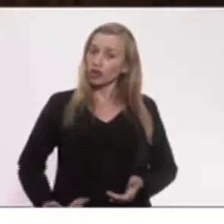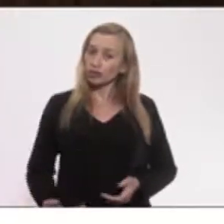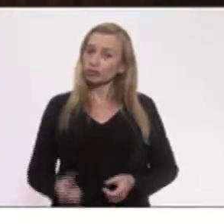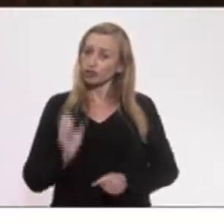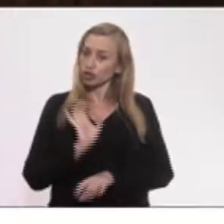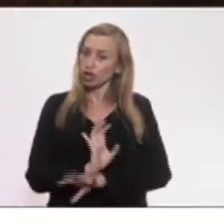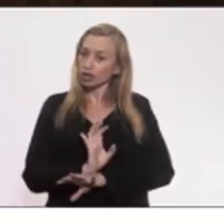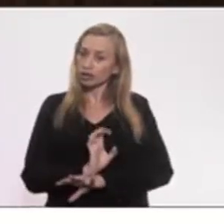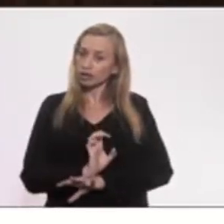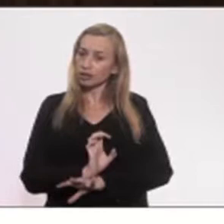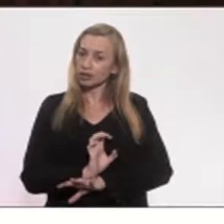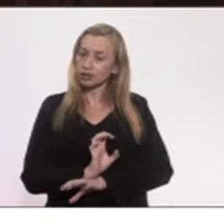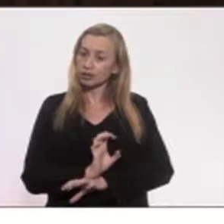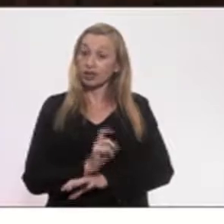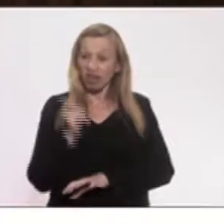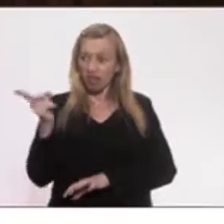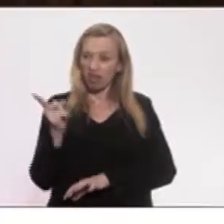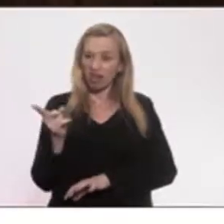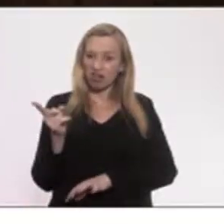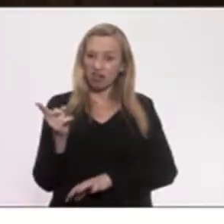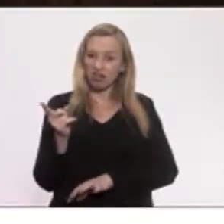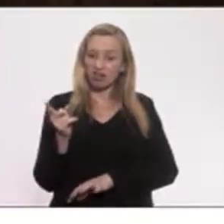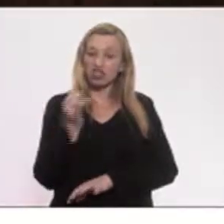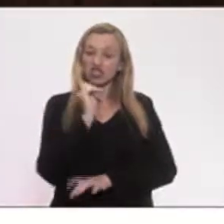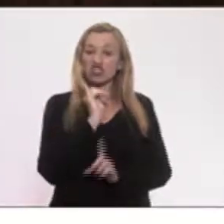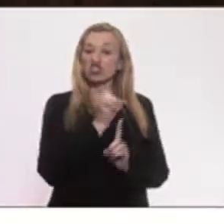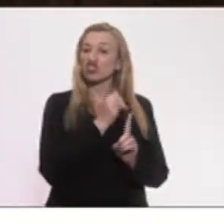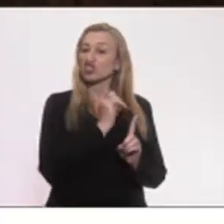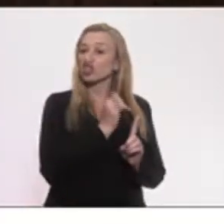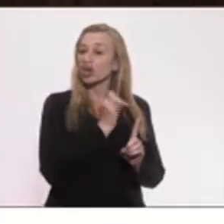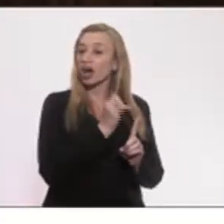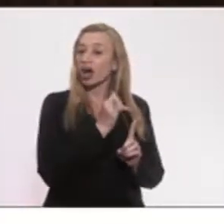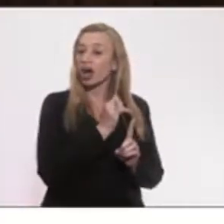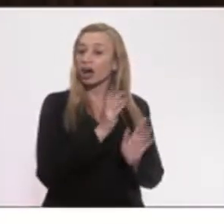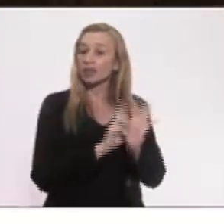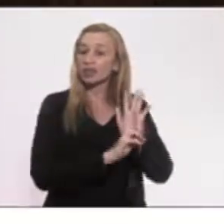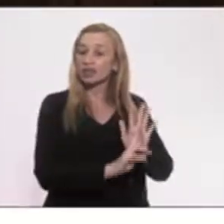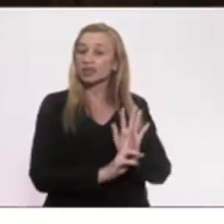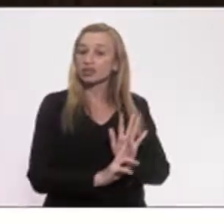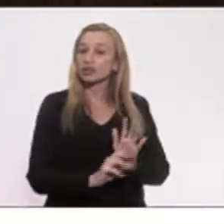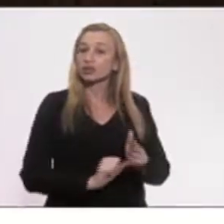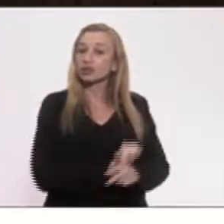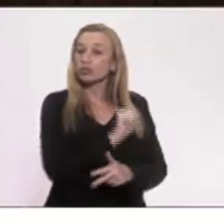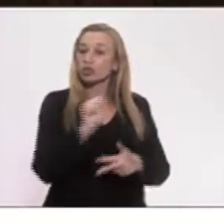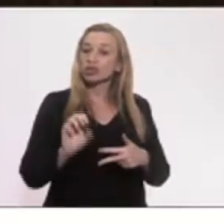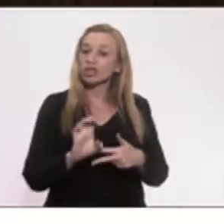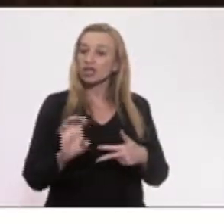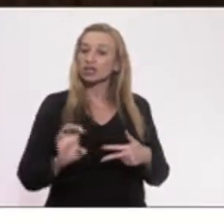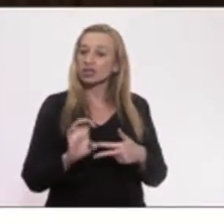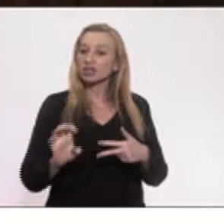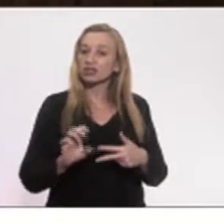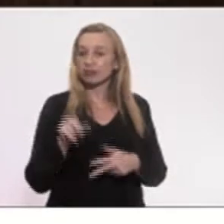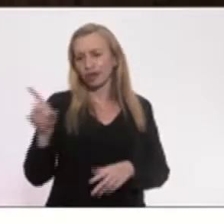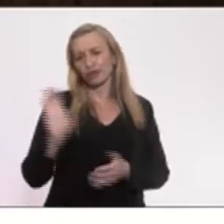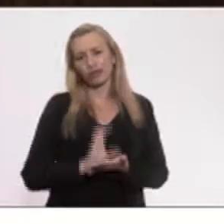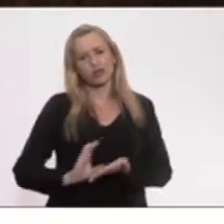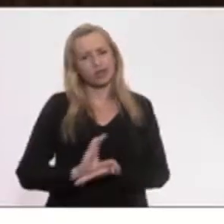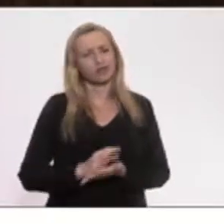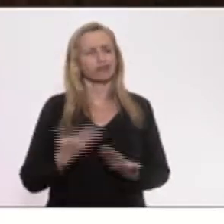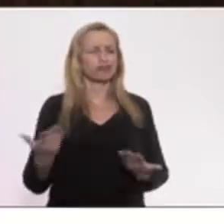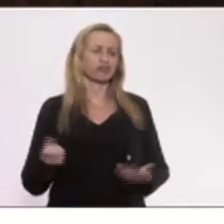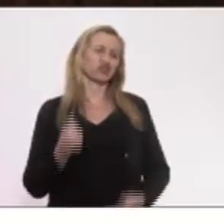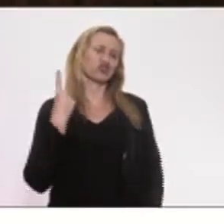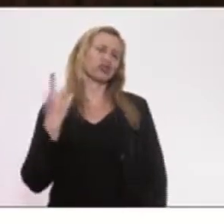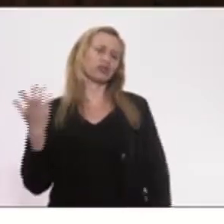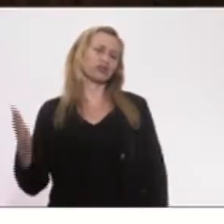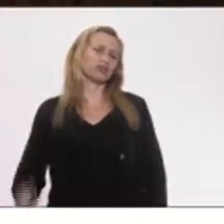Estado decide ele mesmo indicar a representação do Poder Legislativo naquele conselho. Ora, que coisa